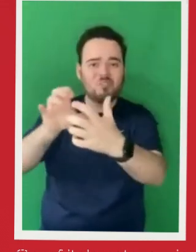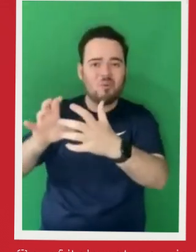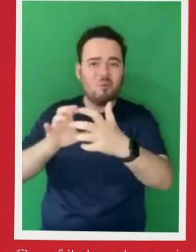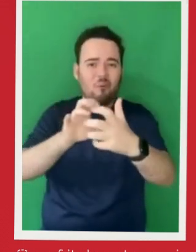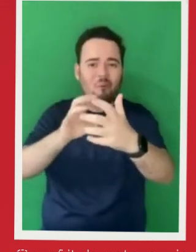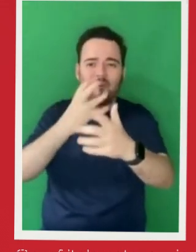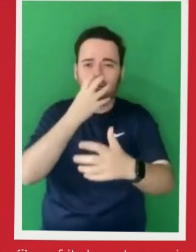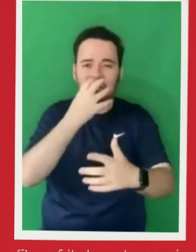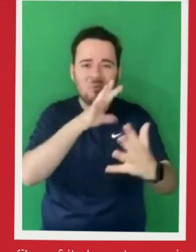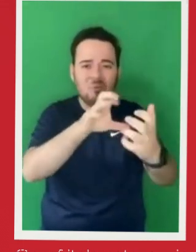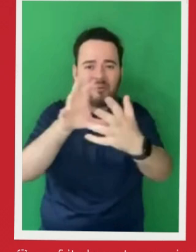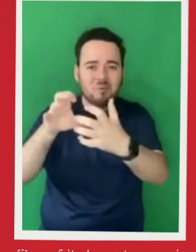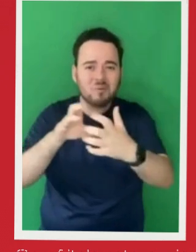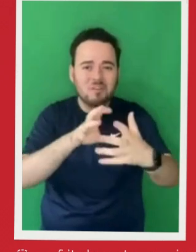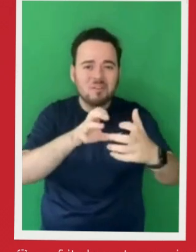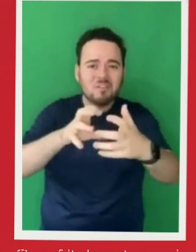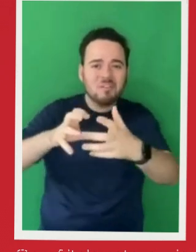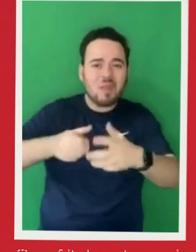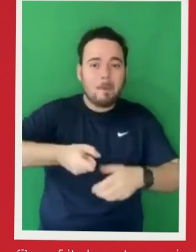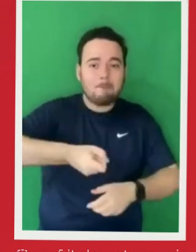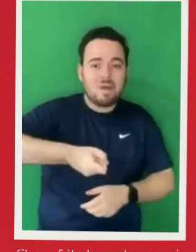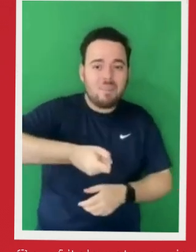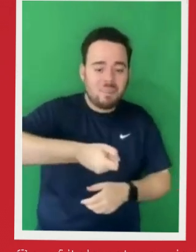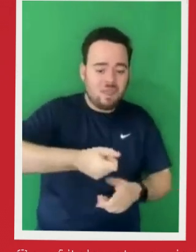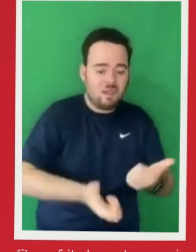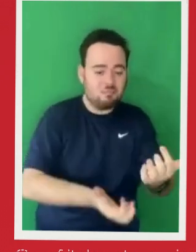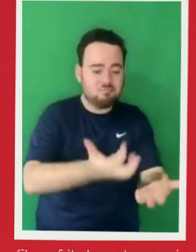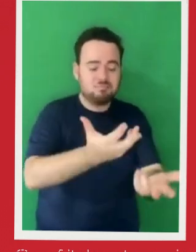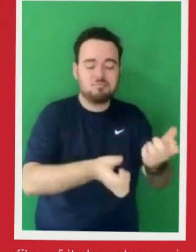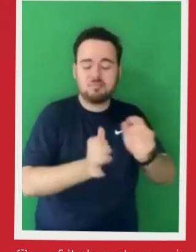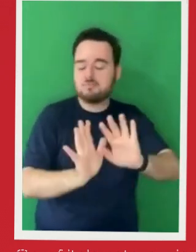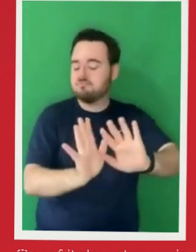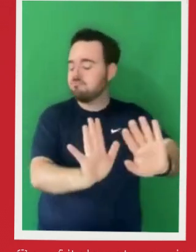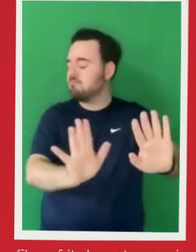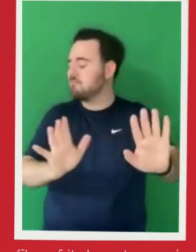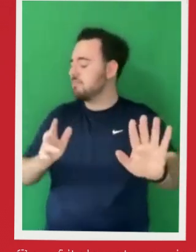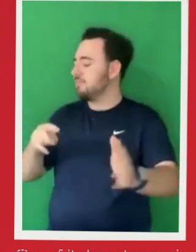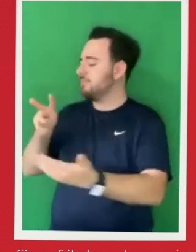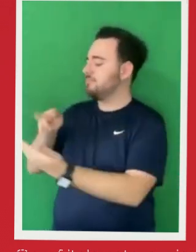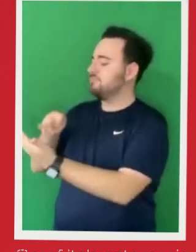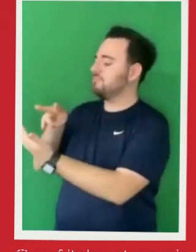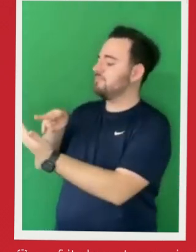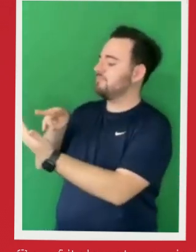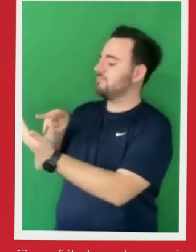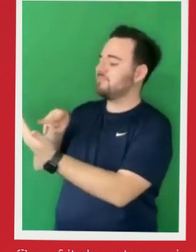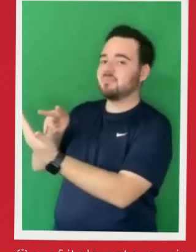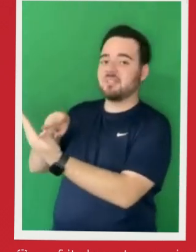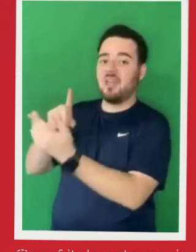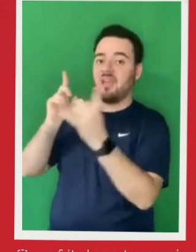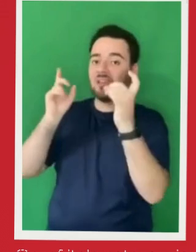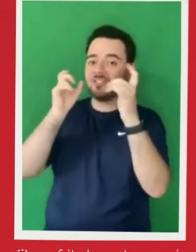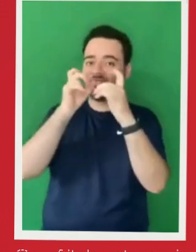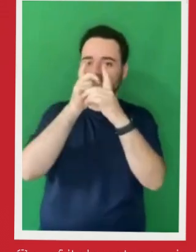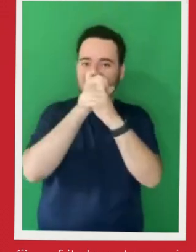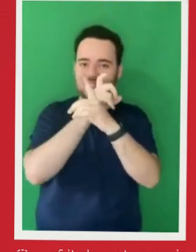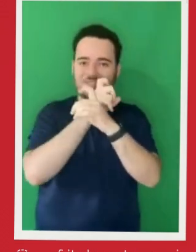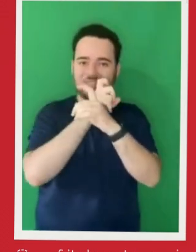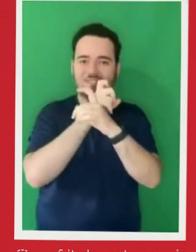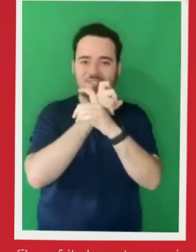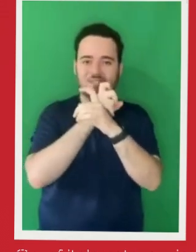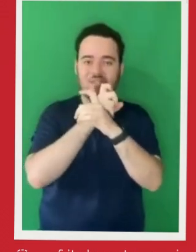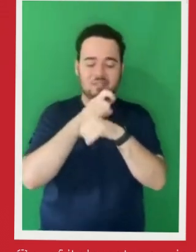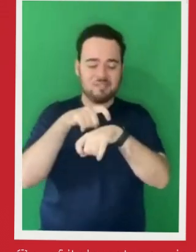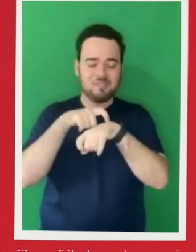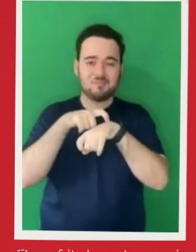cachorro brigando, menino brigando, a panela de pressão, você está ali lendo. Cada vez é mais difícil